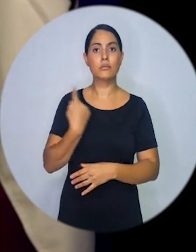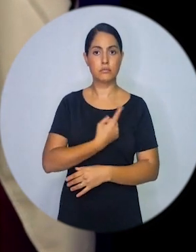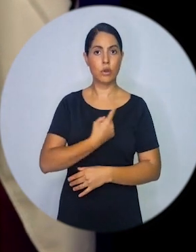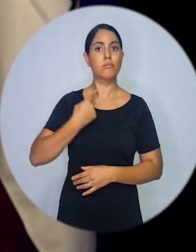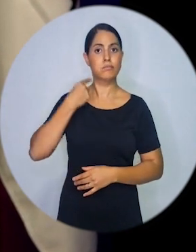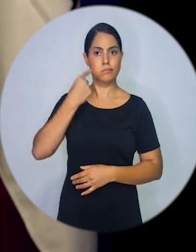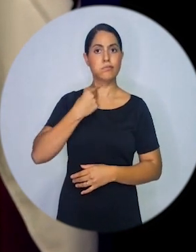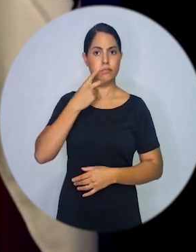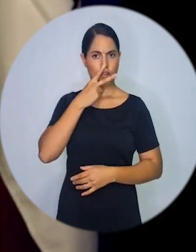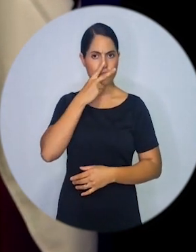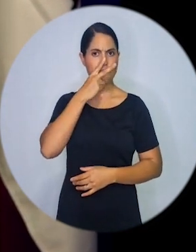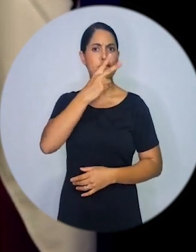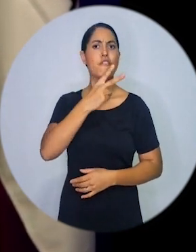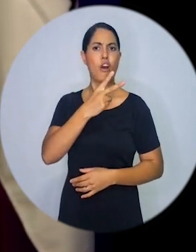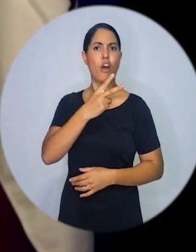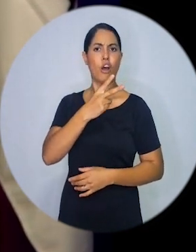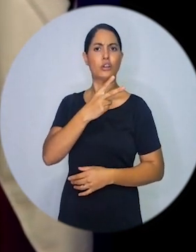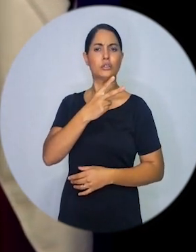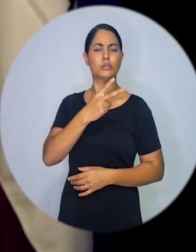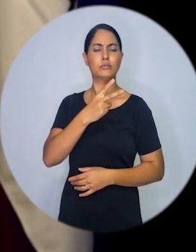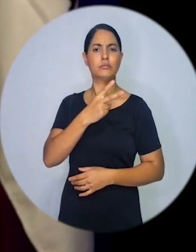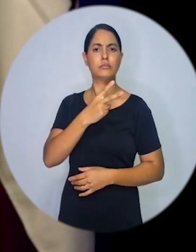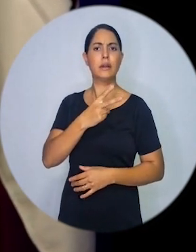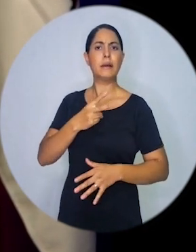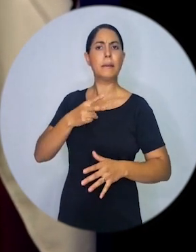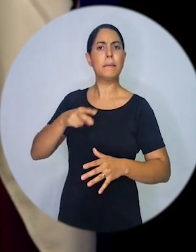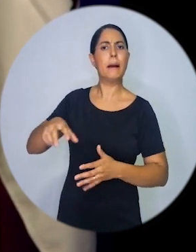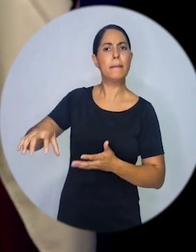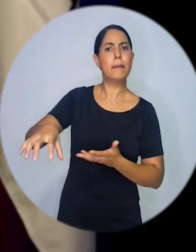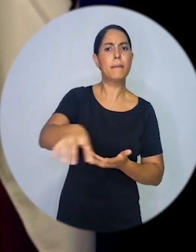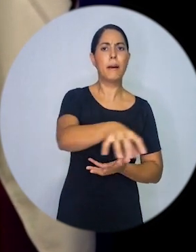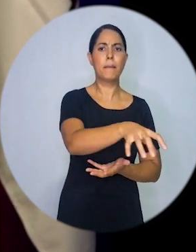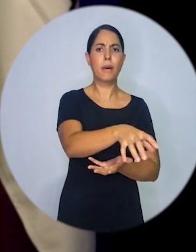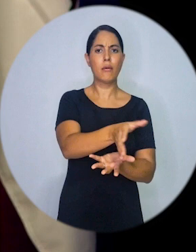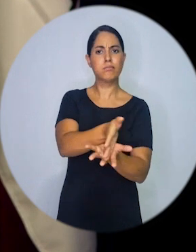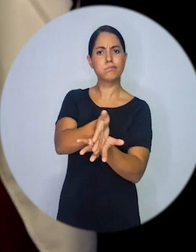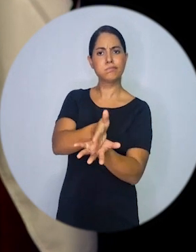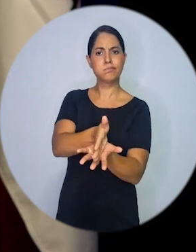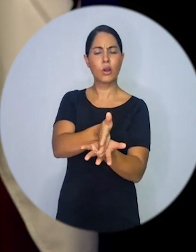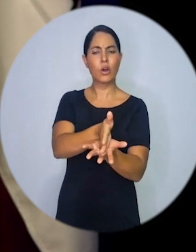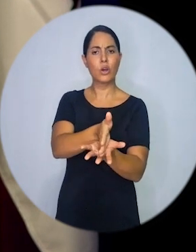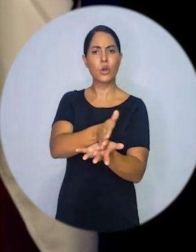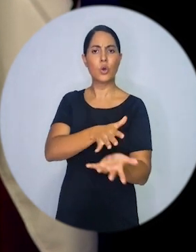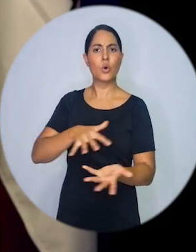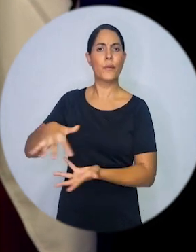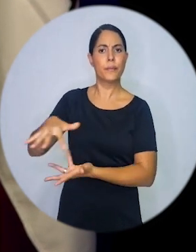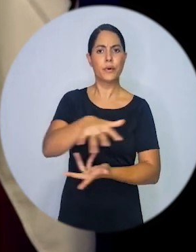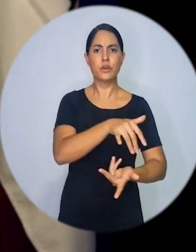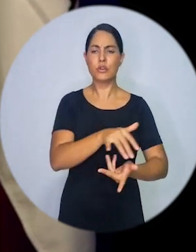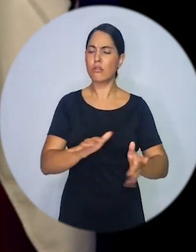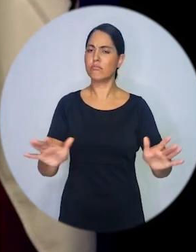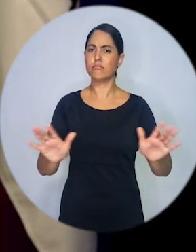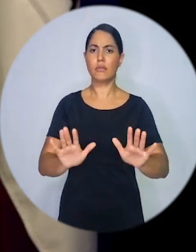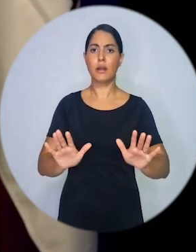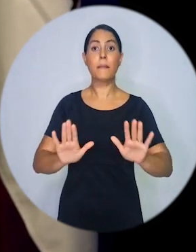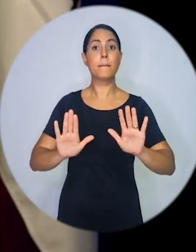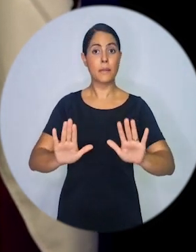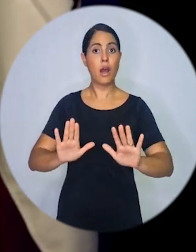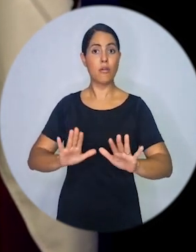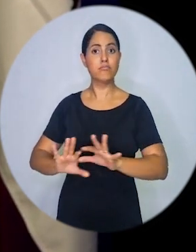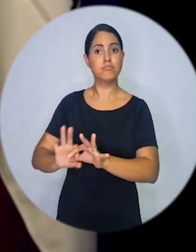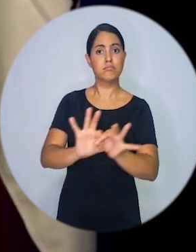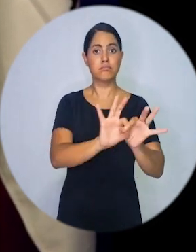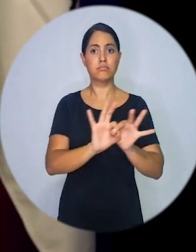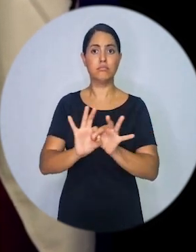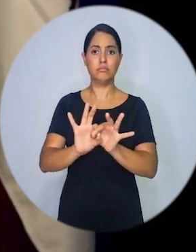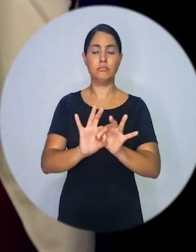fortalecemos a advocacia e a democracia para além de fronteiras geopolíticas. Senhoras e senhores, o direito